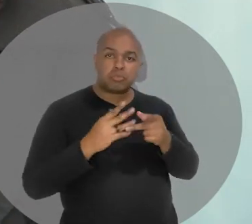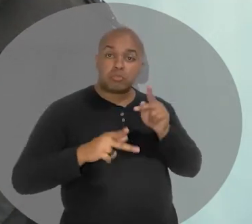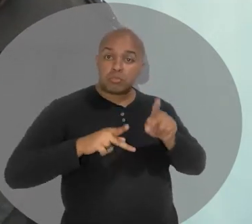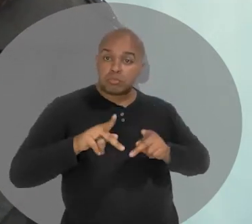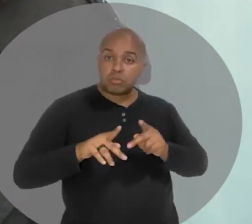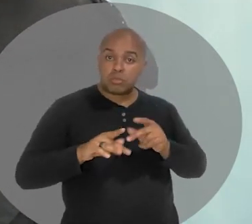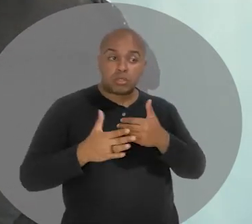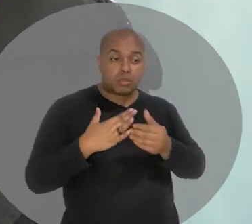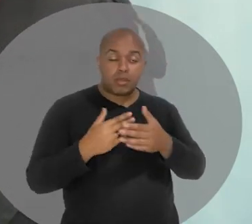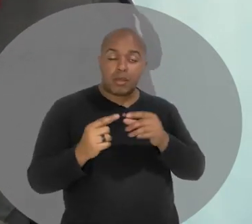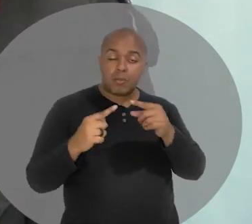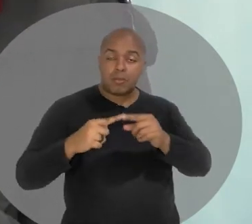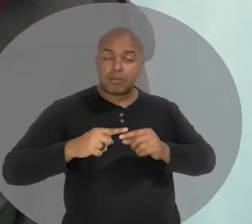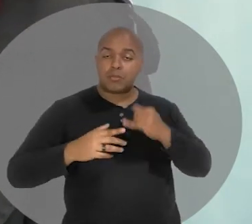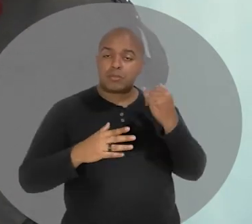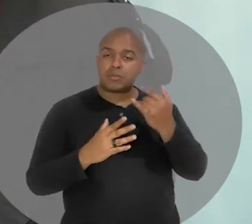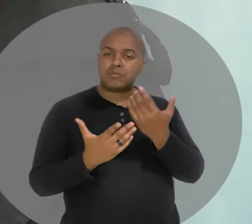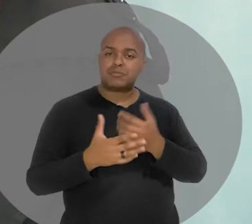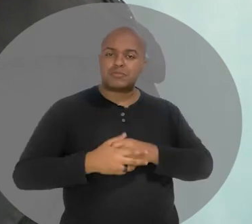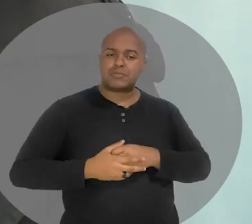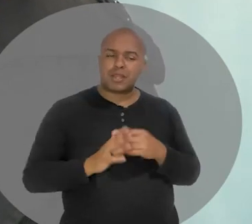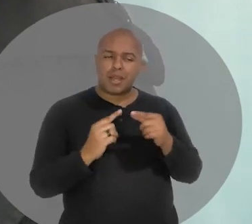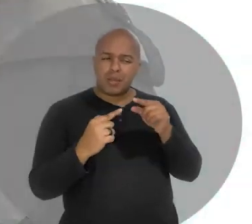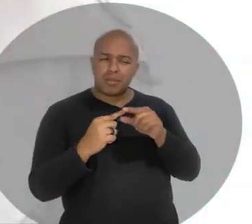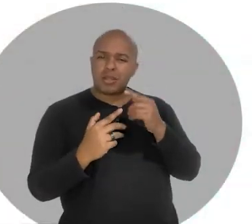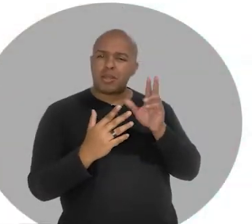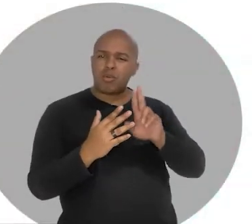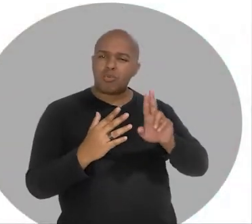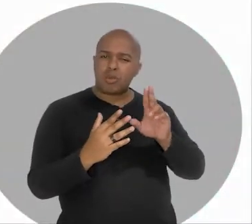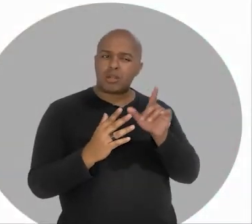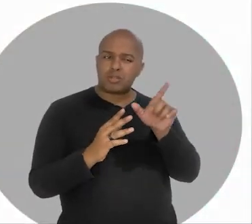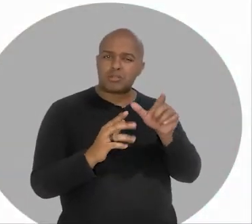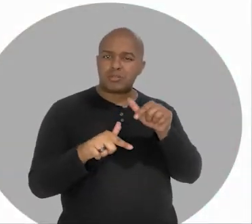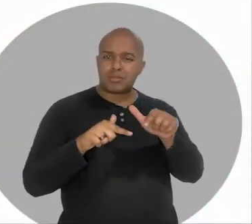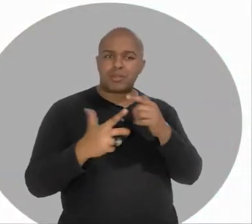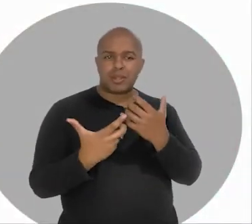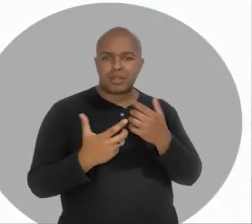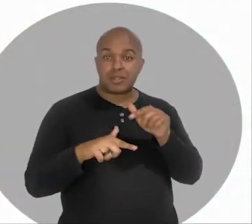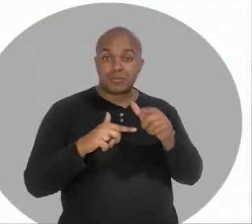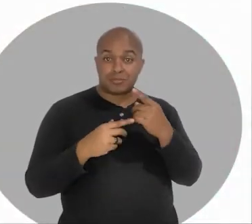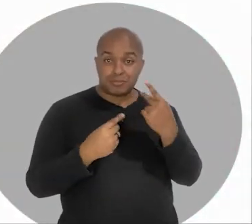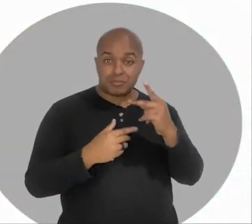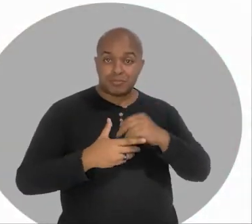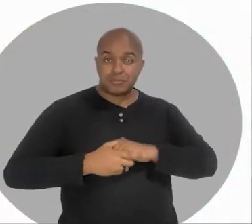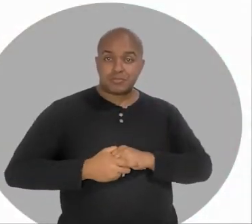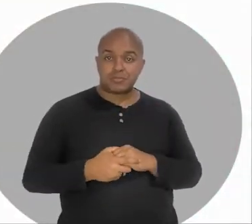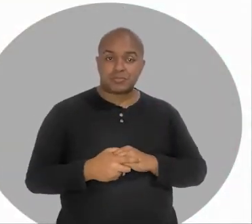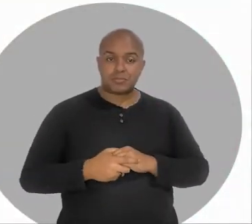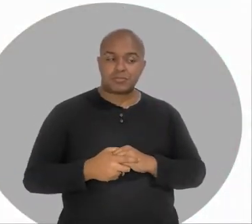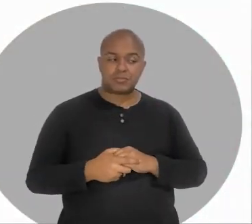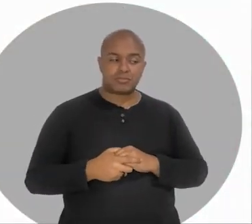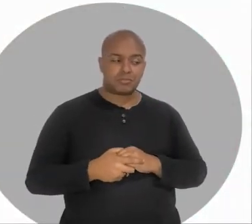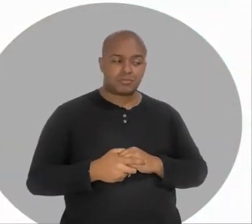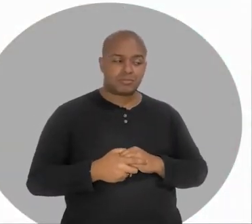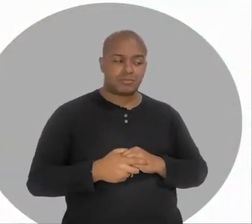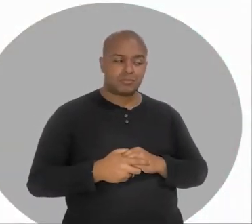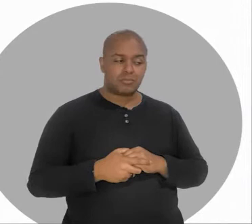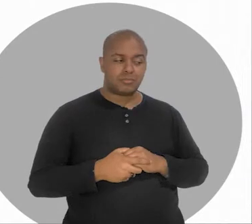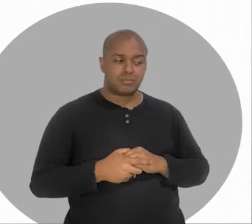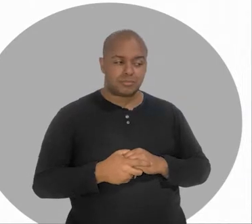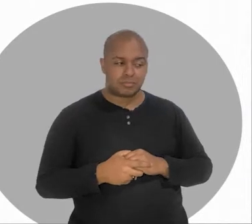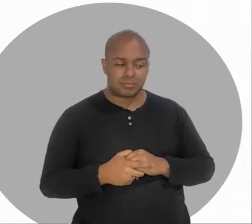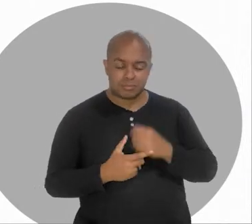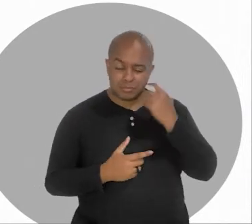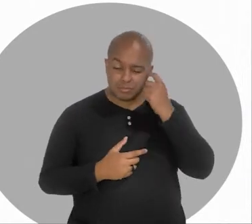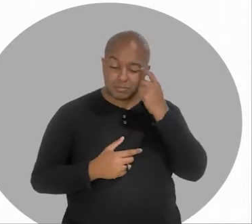estar frente a qualquer usuário do seu serviço. Letras pretas sobre fundo branco, práticas profissionais e atuação junto